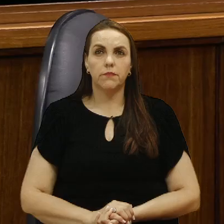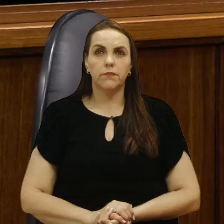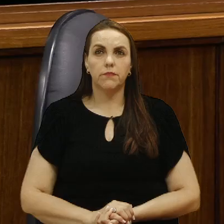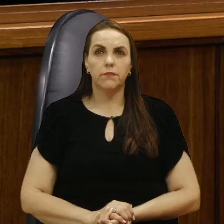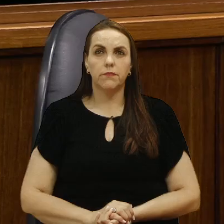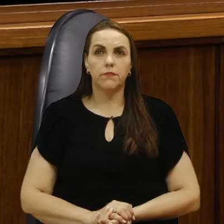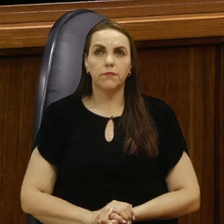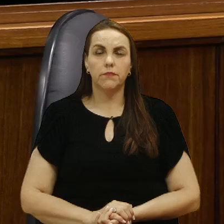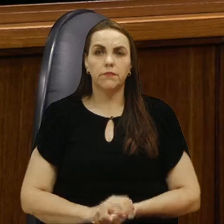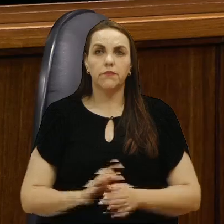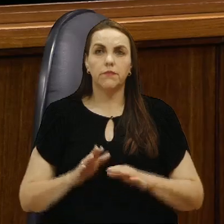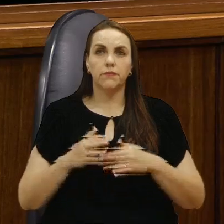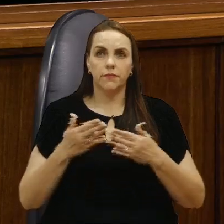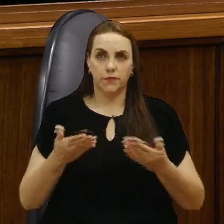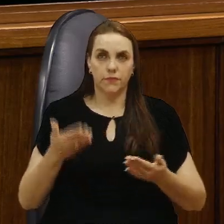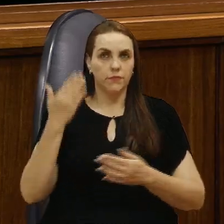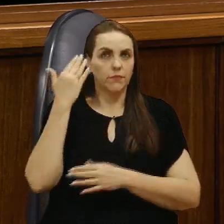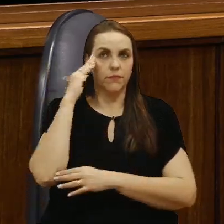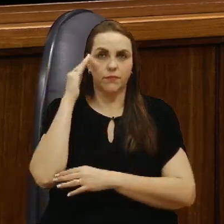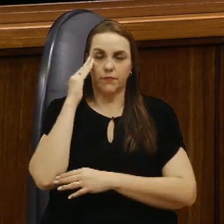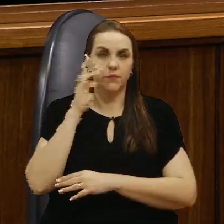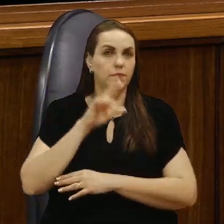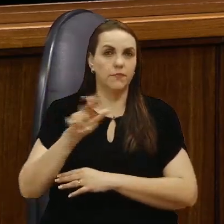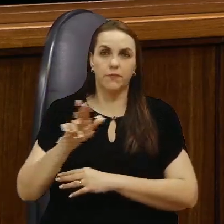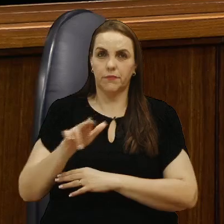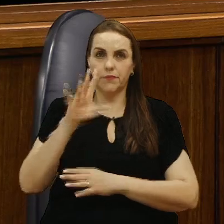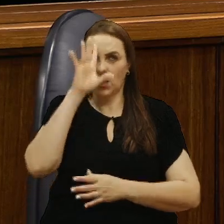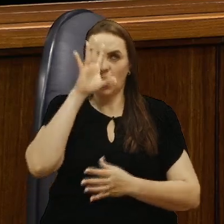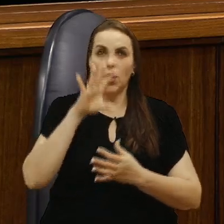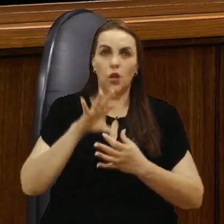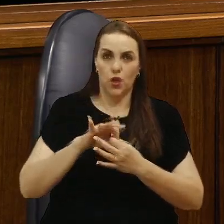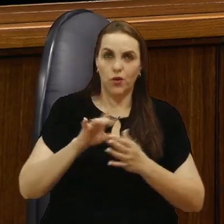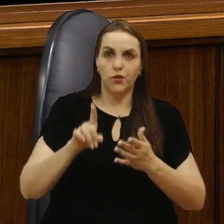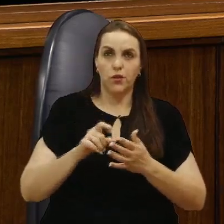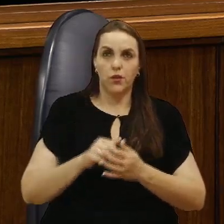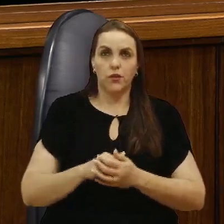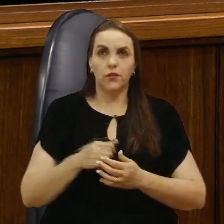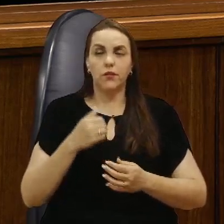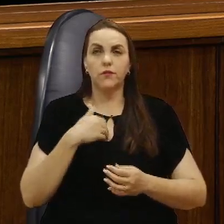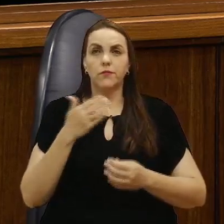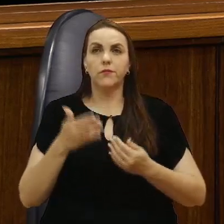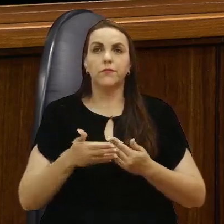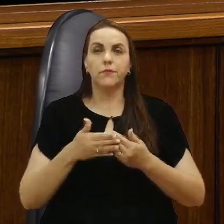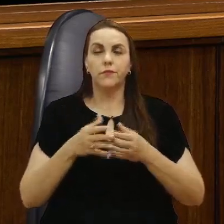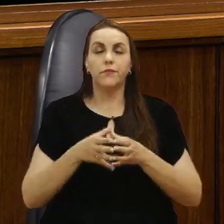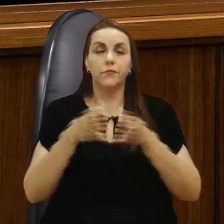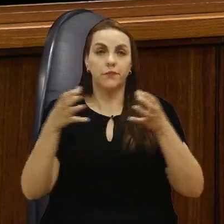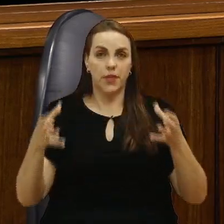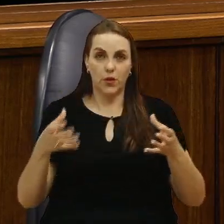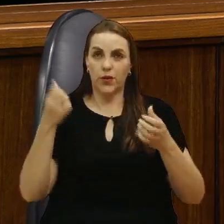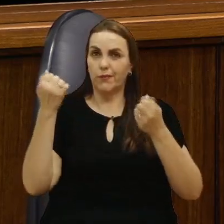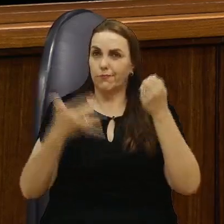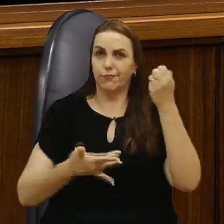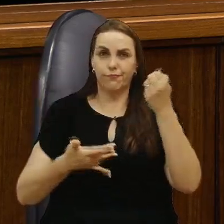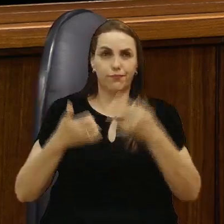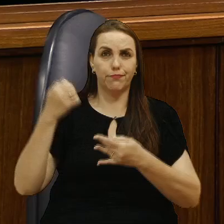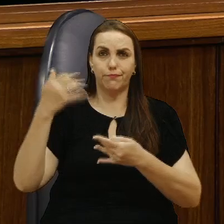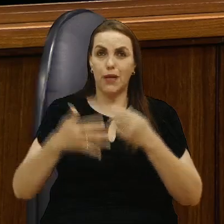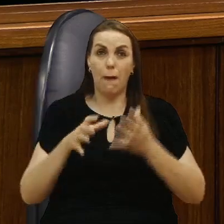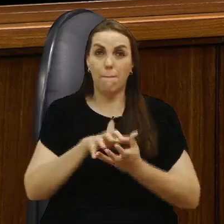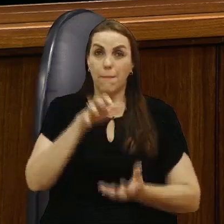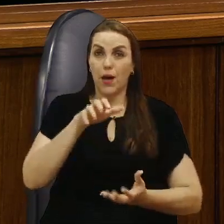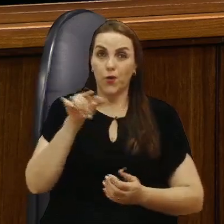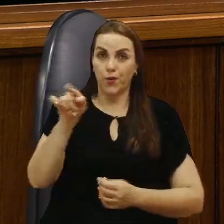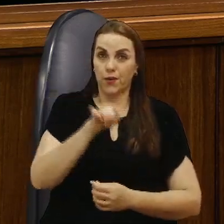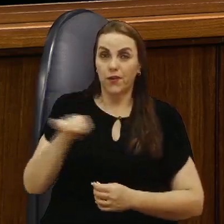Bom, então, entendendo que não é essa lógica que a maioria daqui está falando, porque a maioria daqui